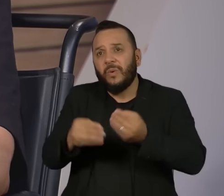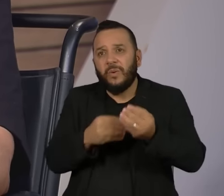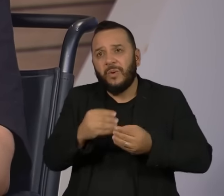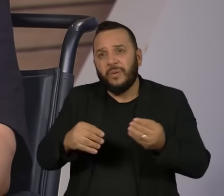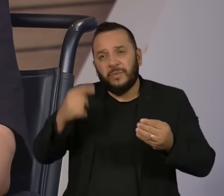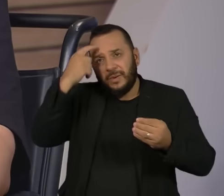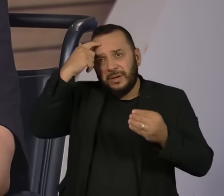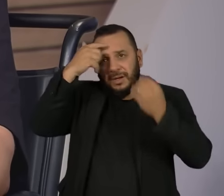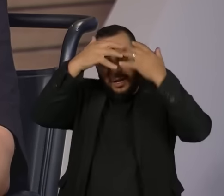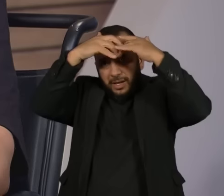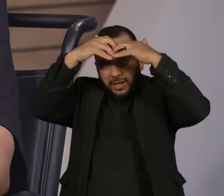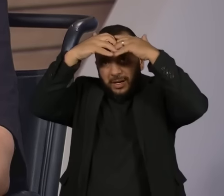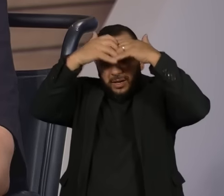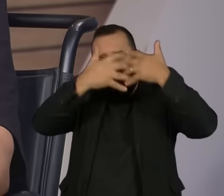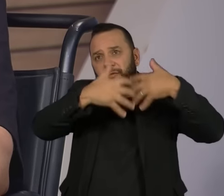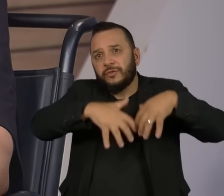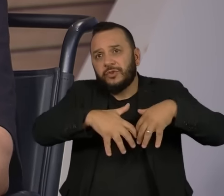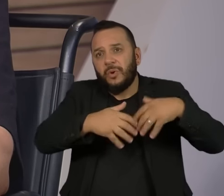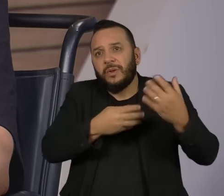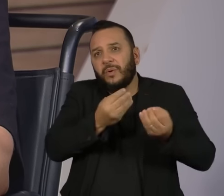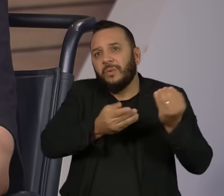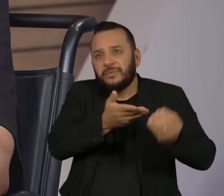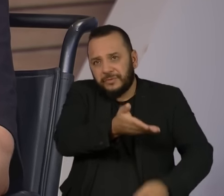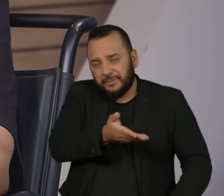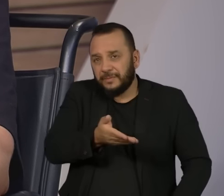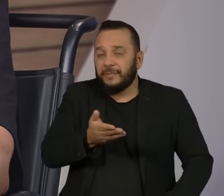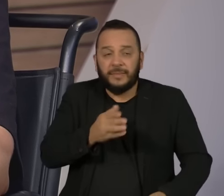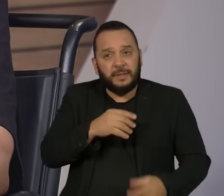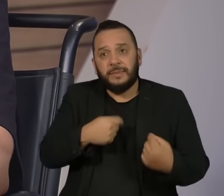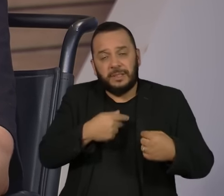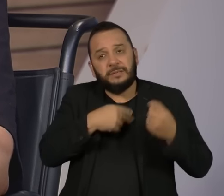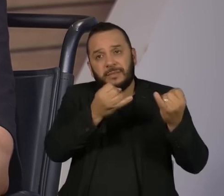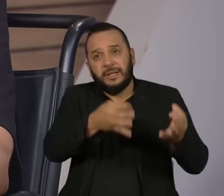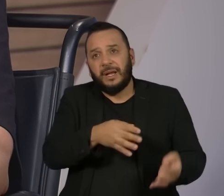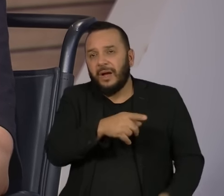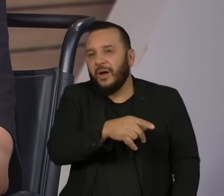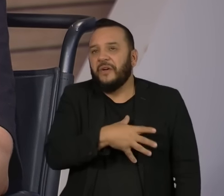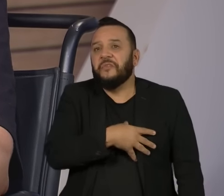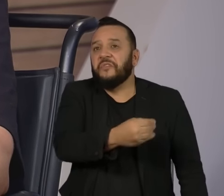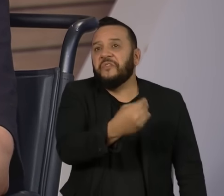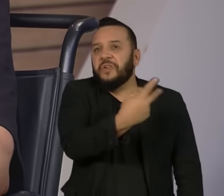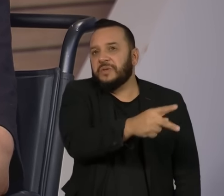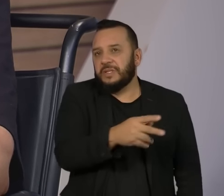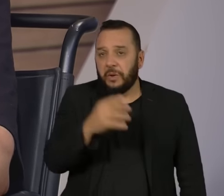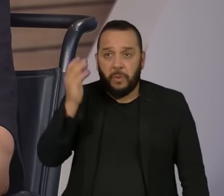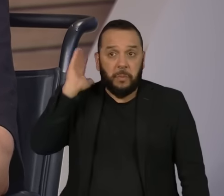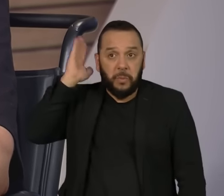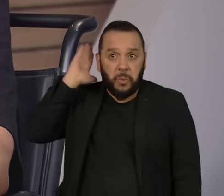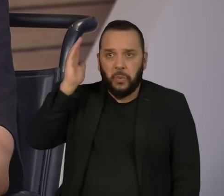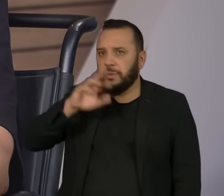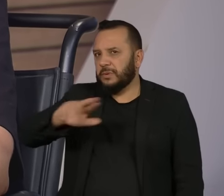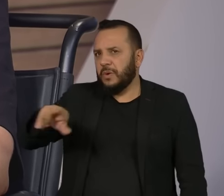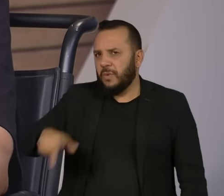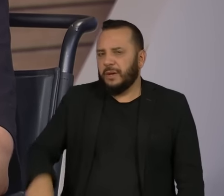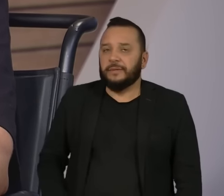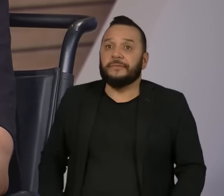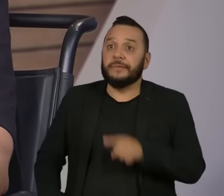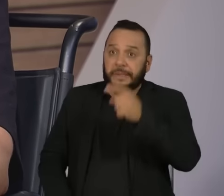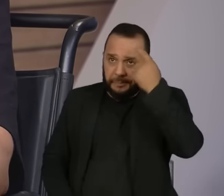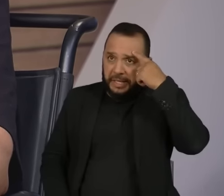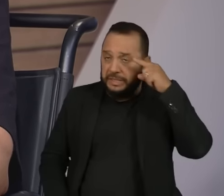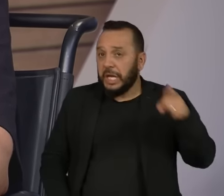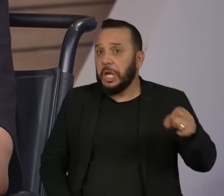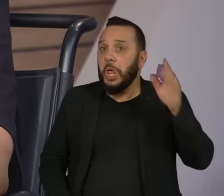Que às vezes alguém precisa chegar para esses pais e explicar para ele, olha, o seu filho não é um burro. Né? O senhor está considerando seu